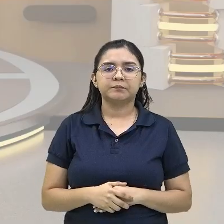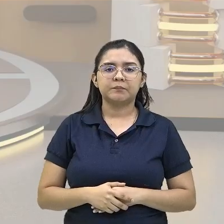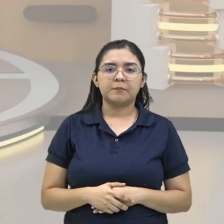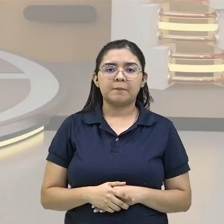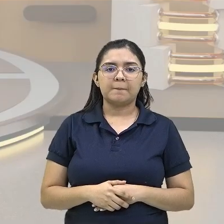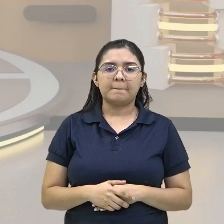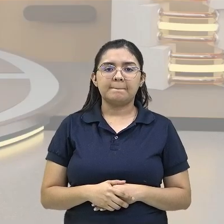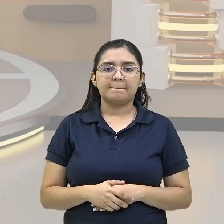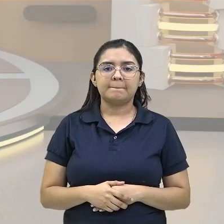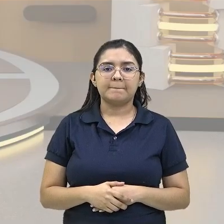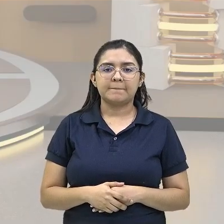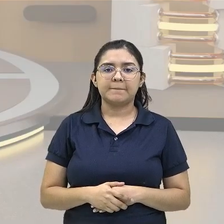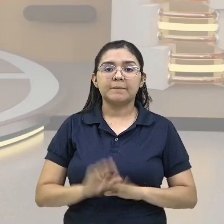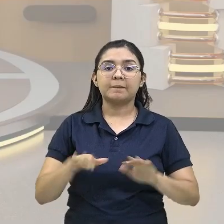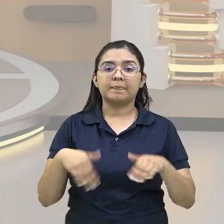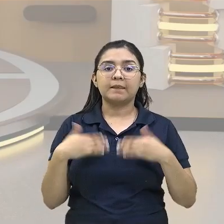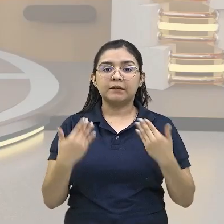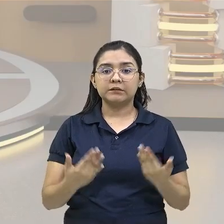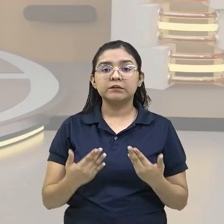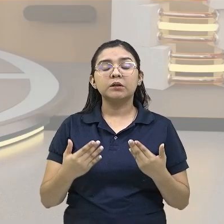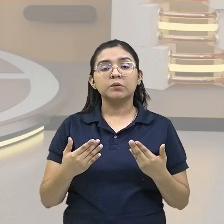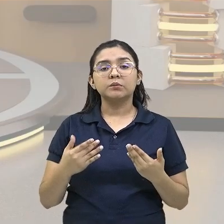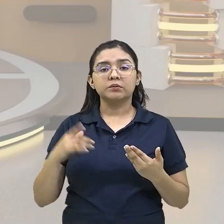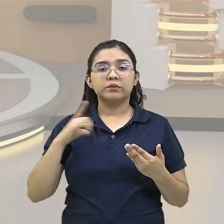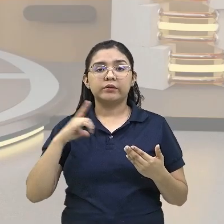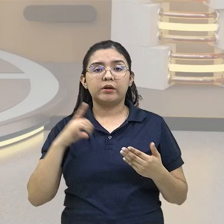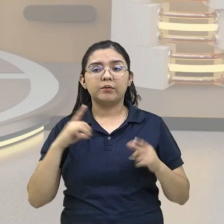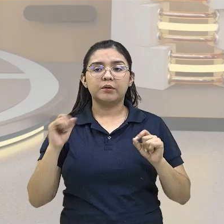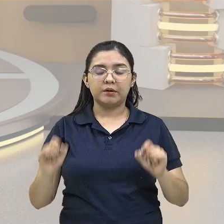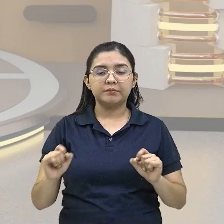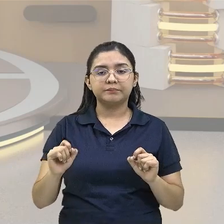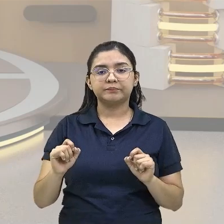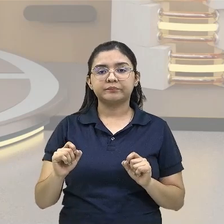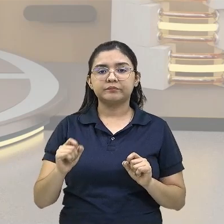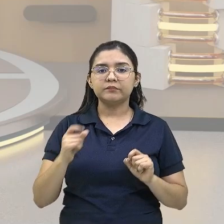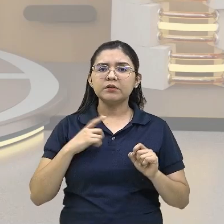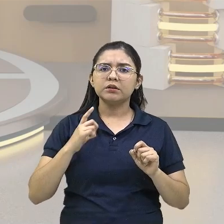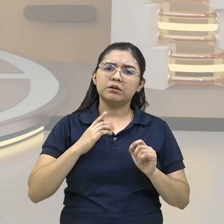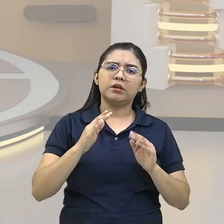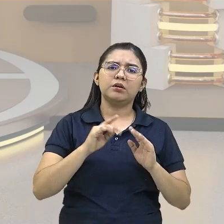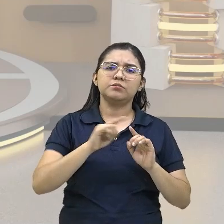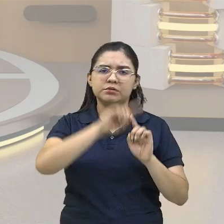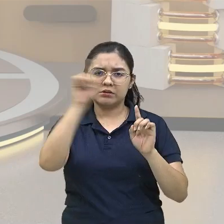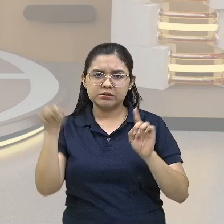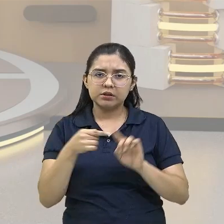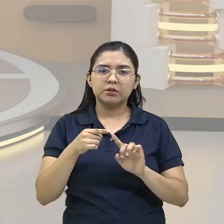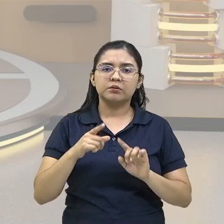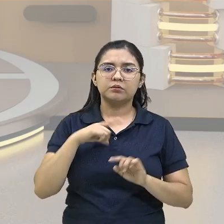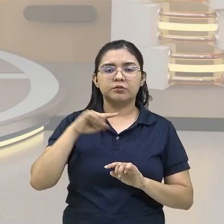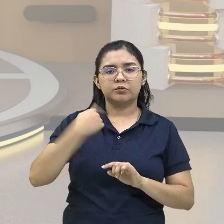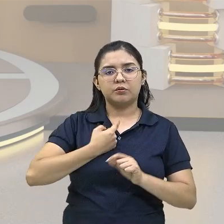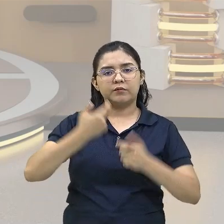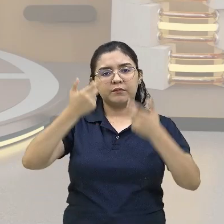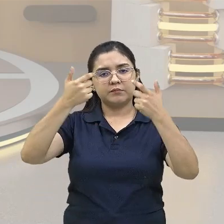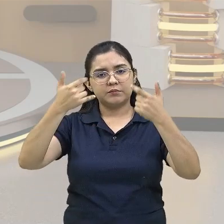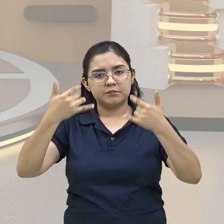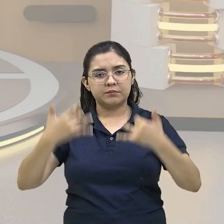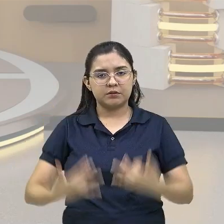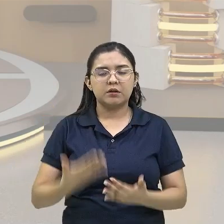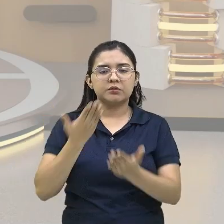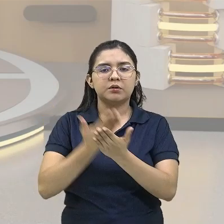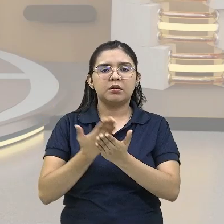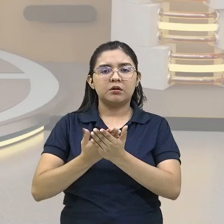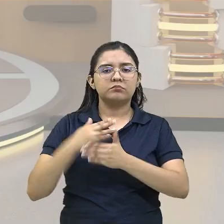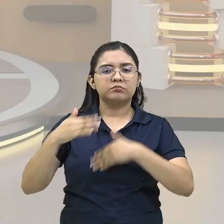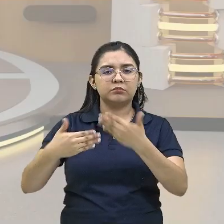Pode... E aí nós temos os ciclos, né, entre os ciclos que a gente vai comentando com vocês, durante a nossa